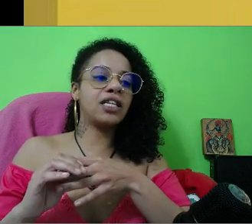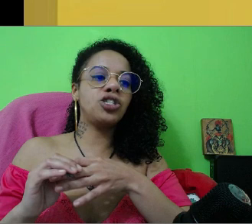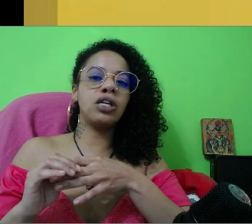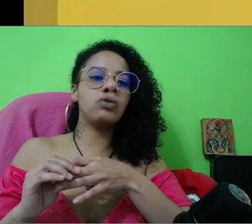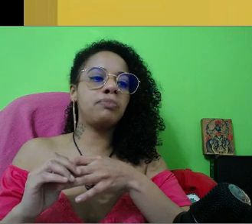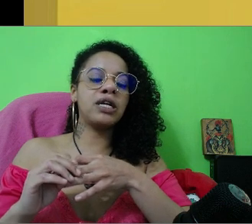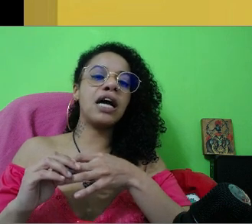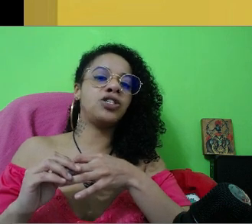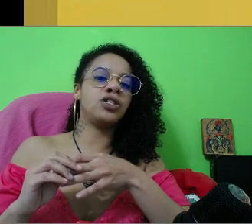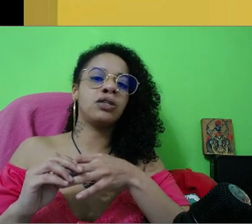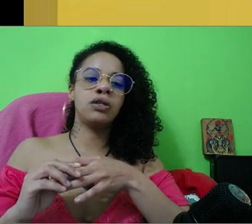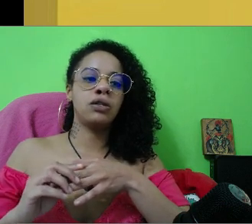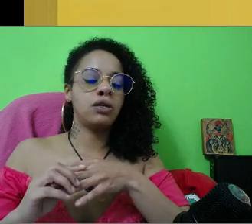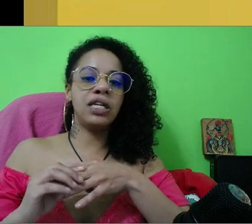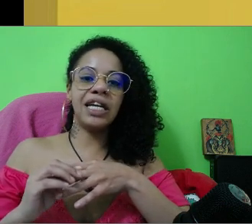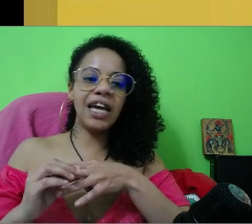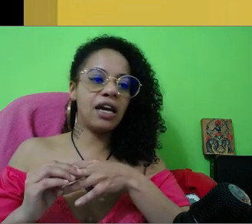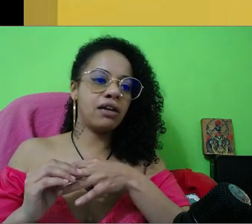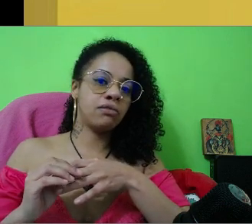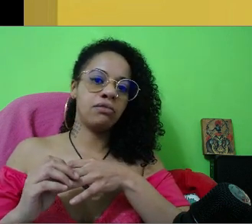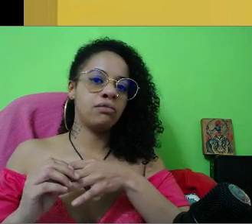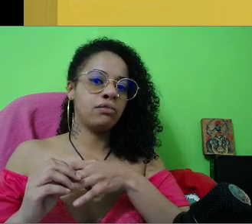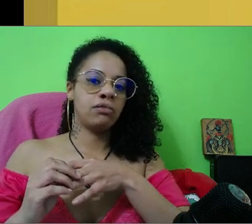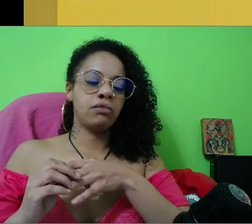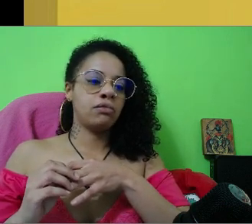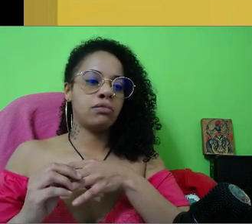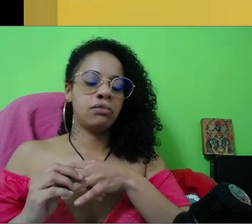ninguém tá tirando tua liberdade ninguém